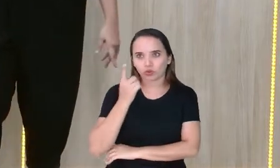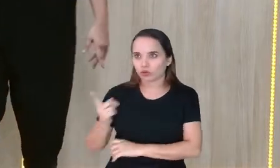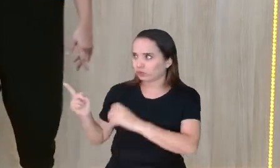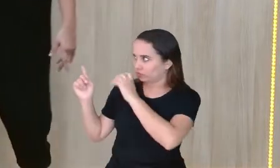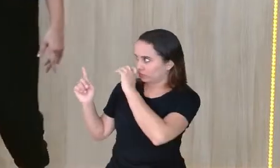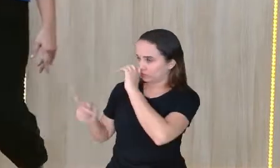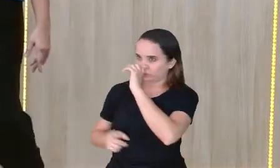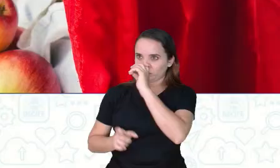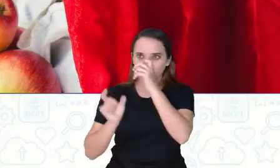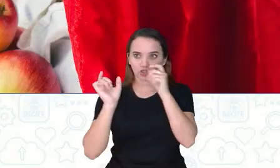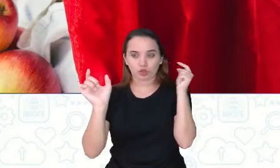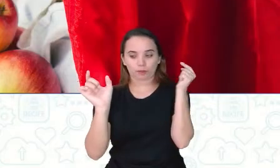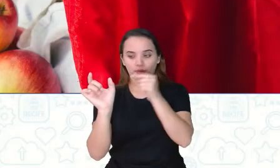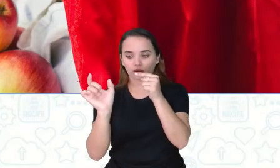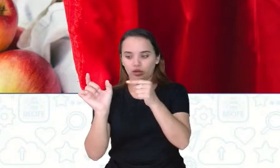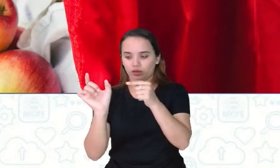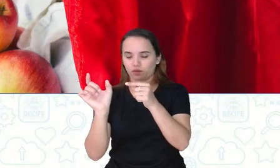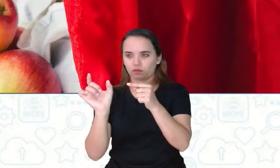dia foi...